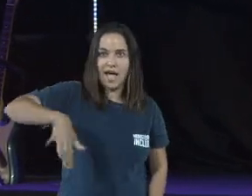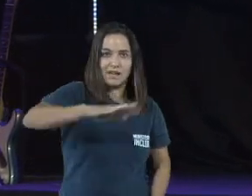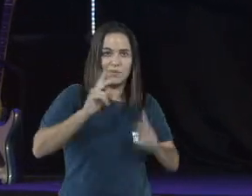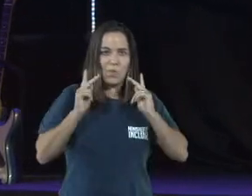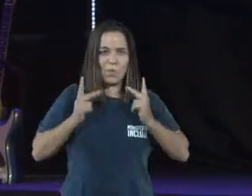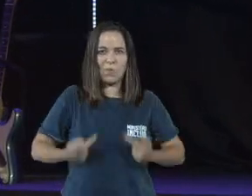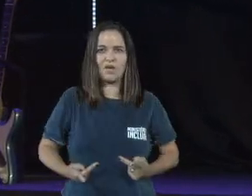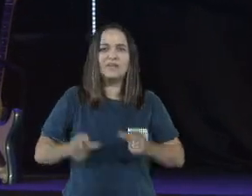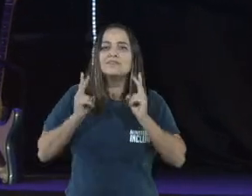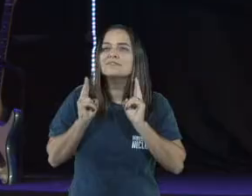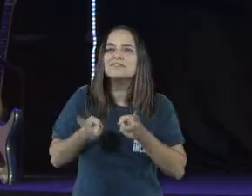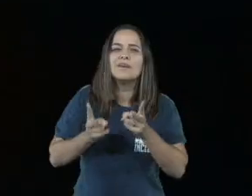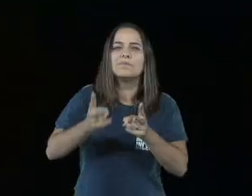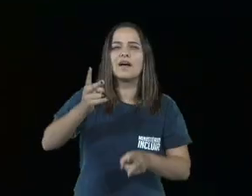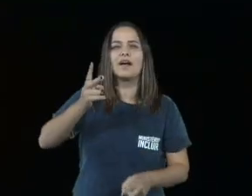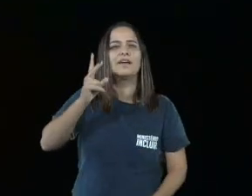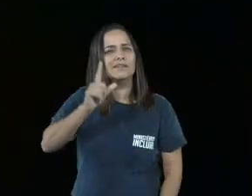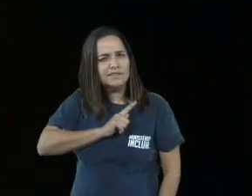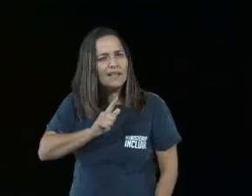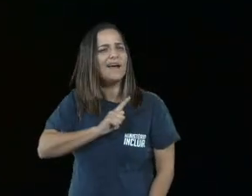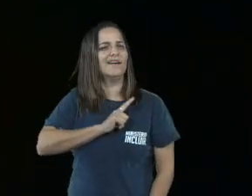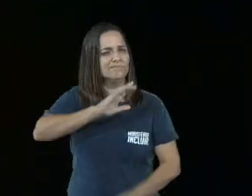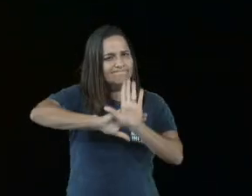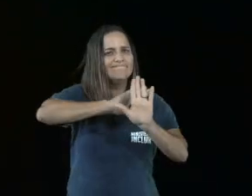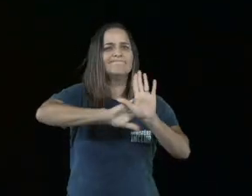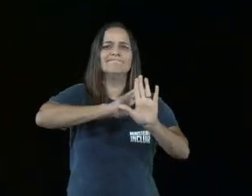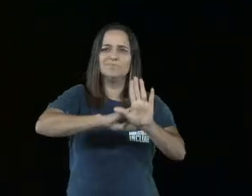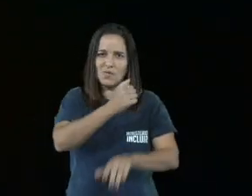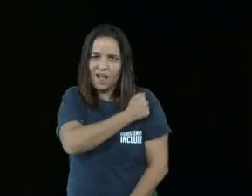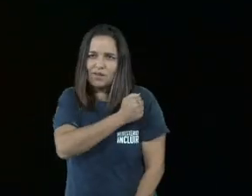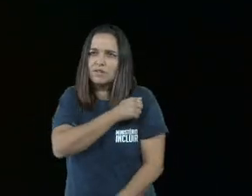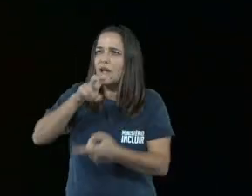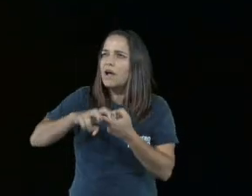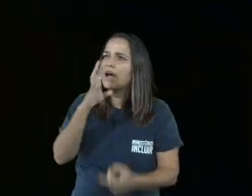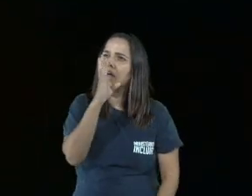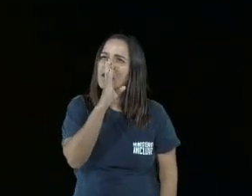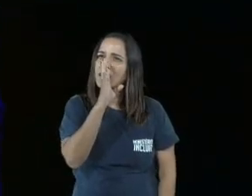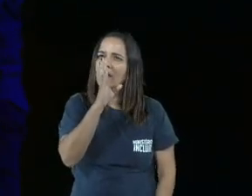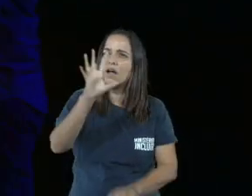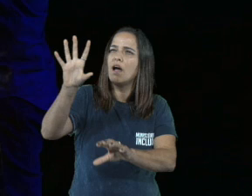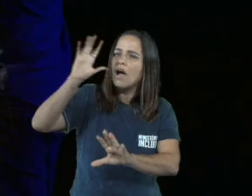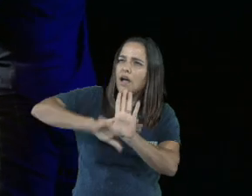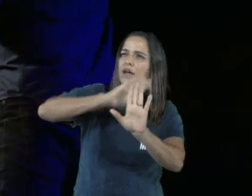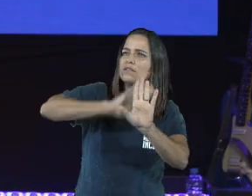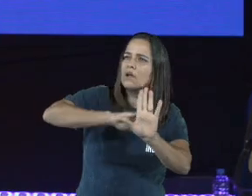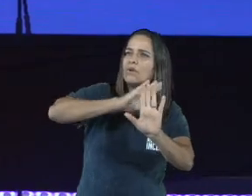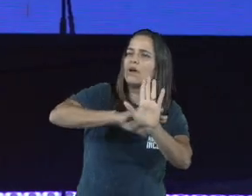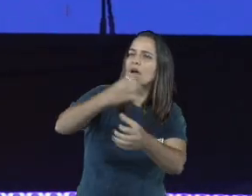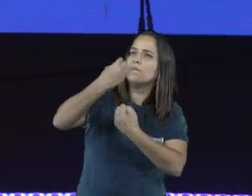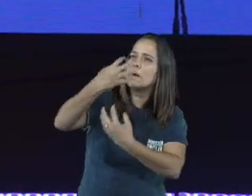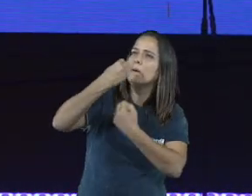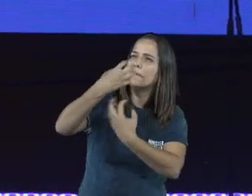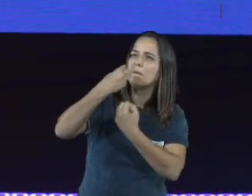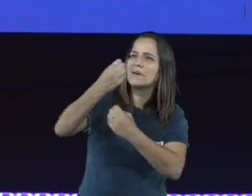é uma ideologia tão grande que ele aprende muito mais daquilo que não é conceito de vida que não tem a ver com a palavra